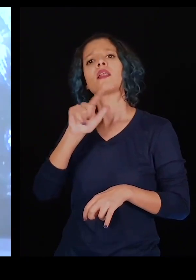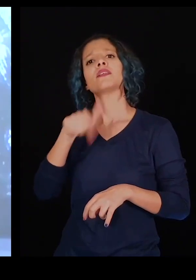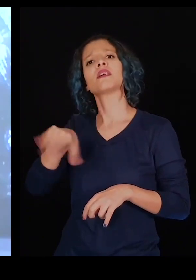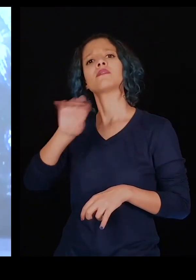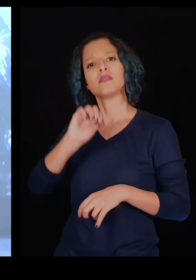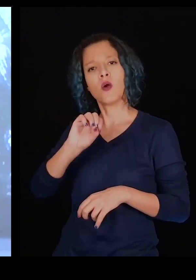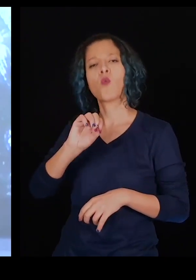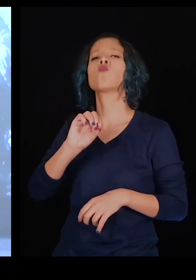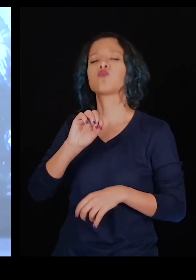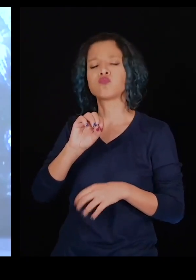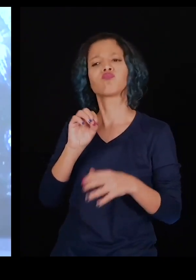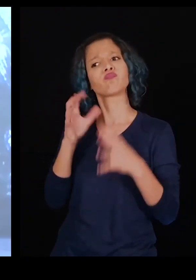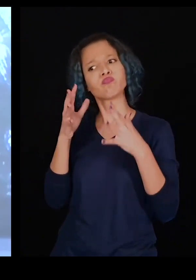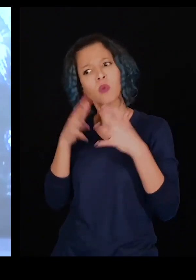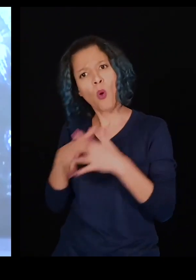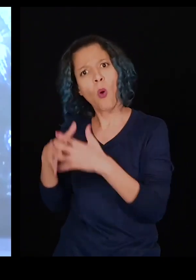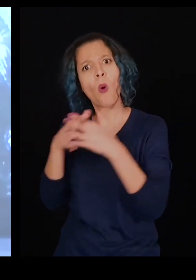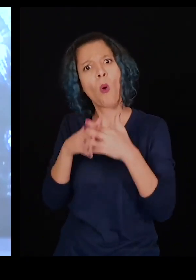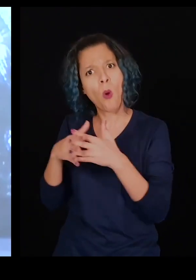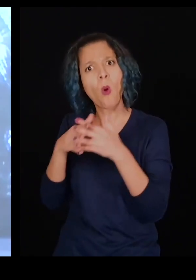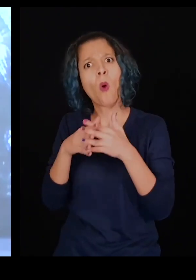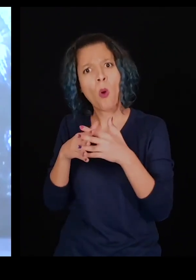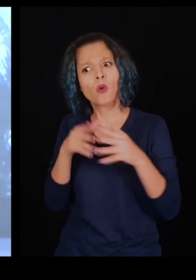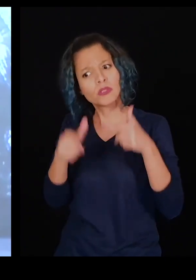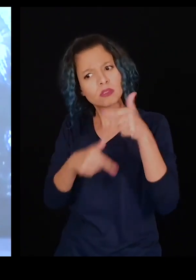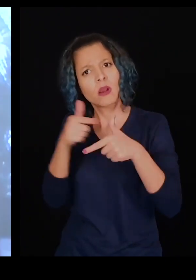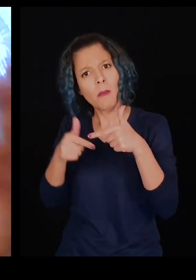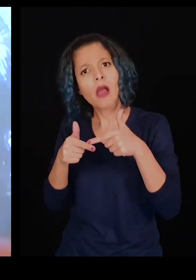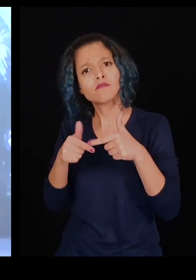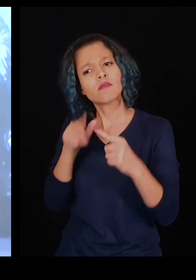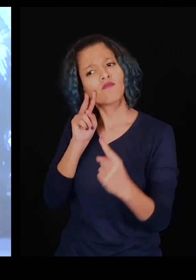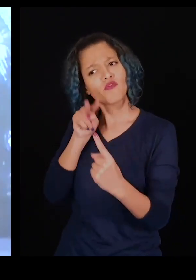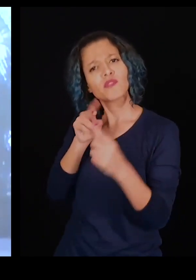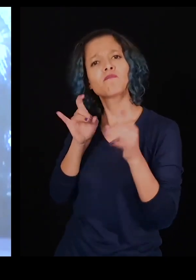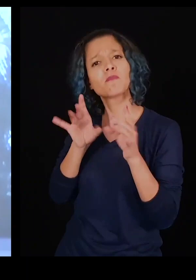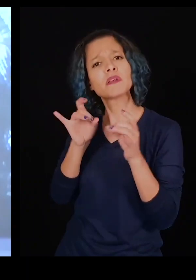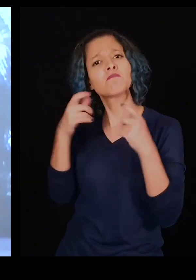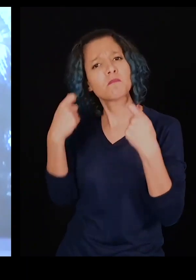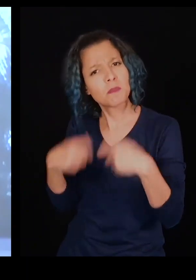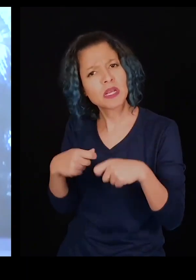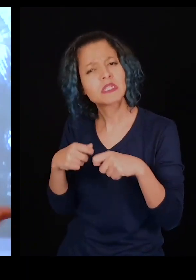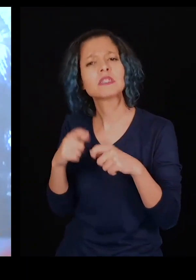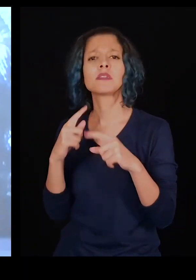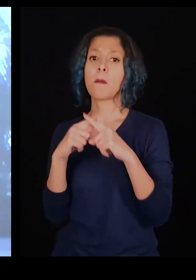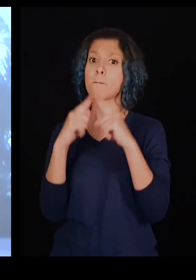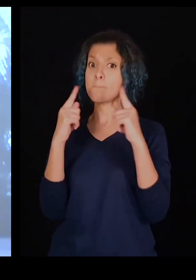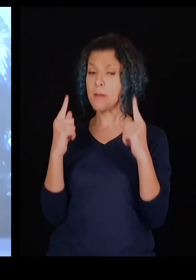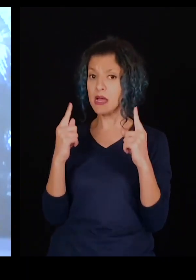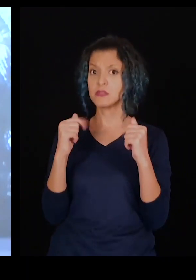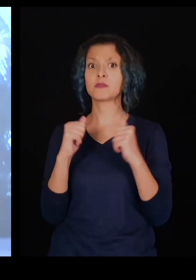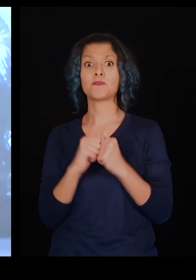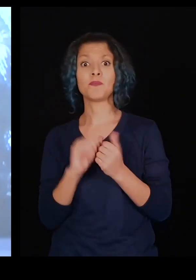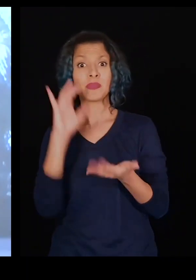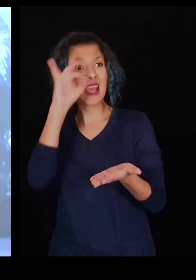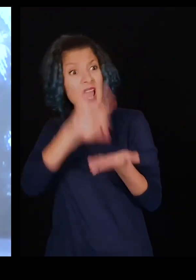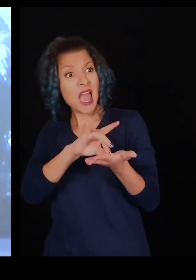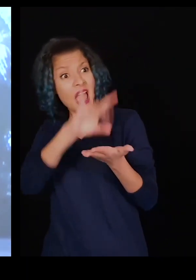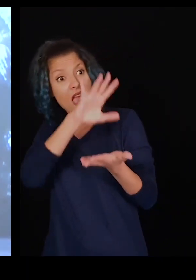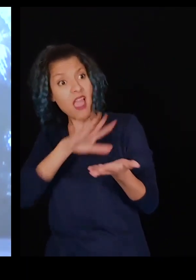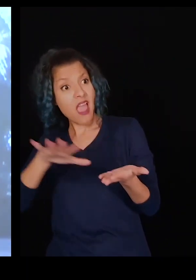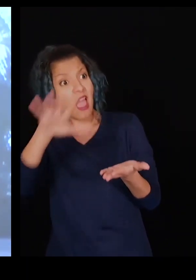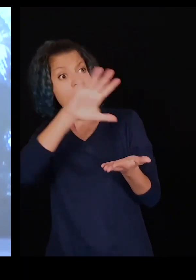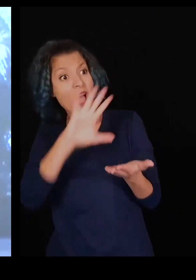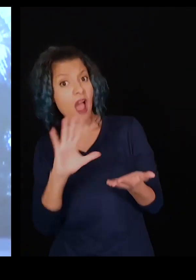complexas, mas cada vez mais, quando você faz uma leitura da realidade ou um tratamento de uma